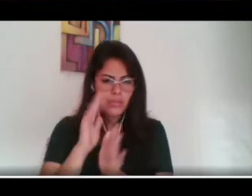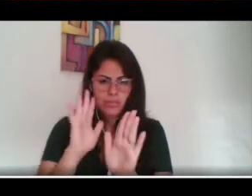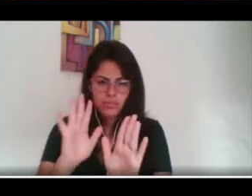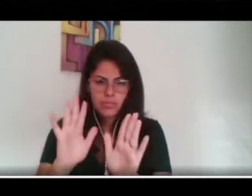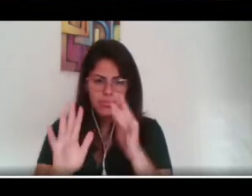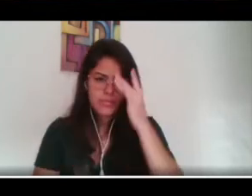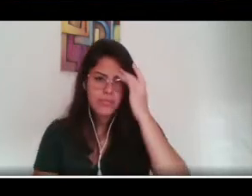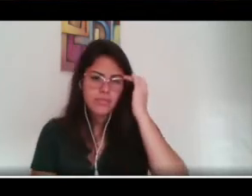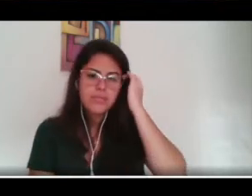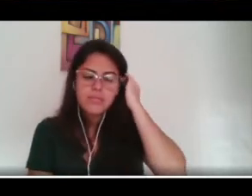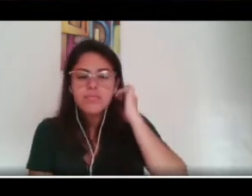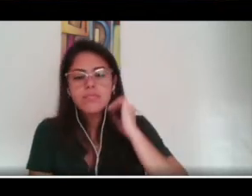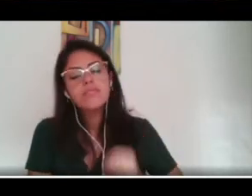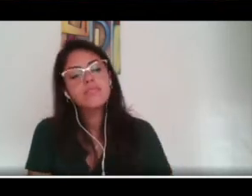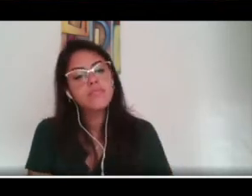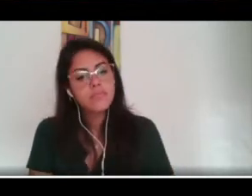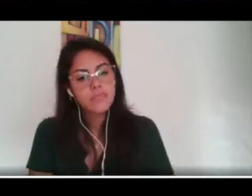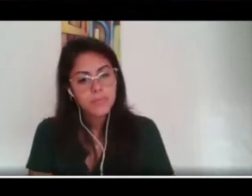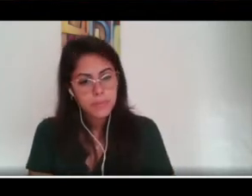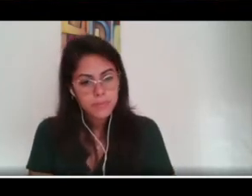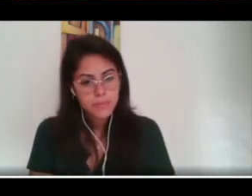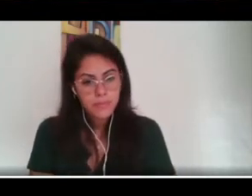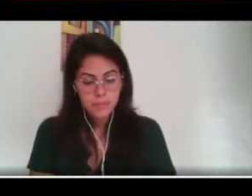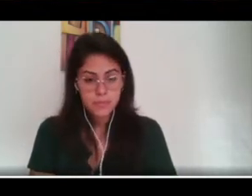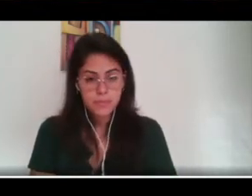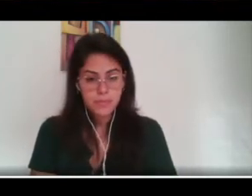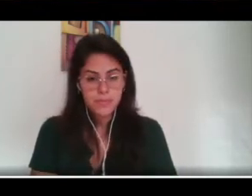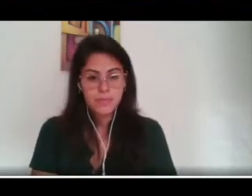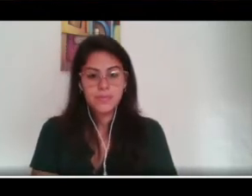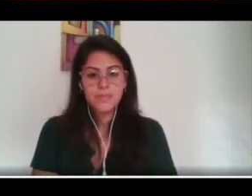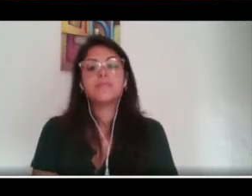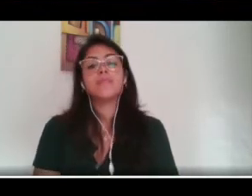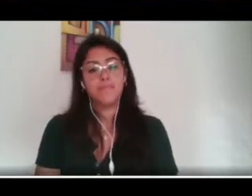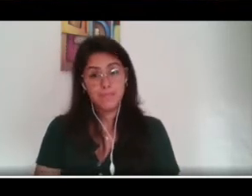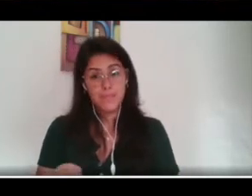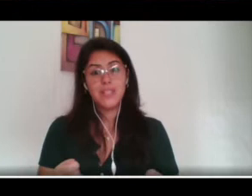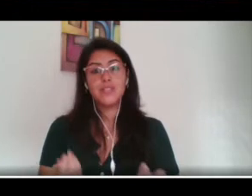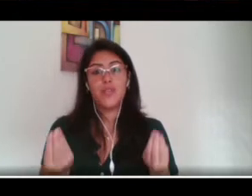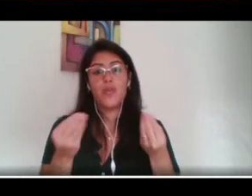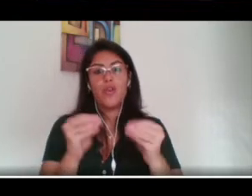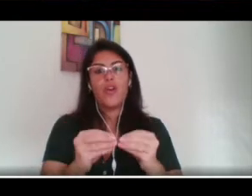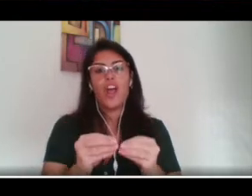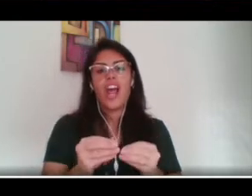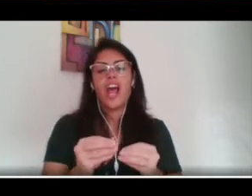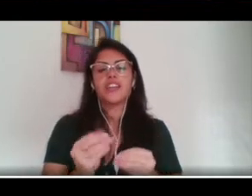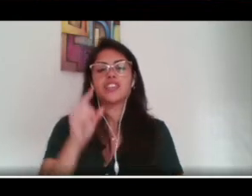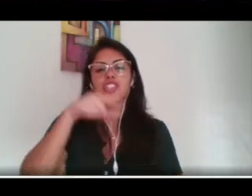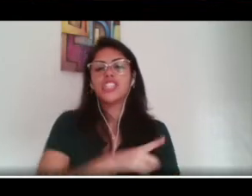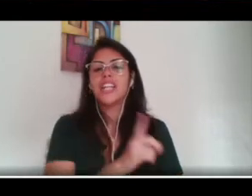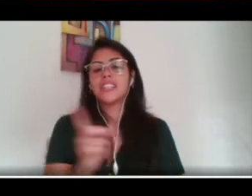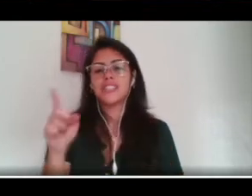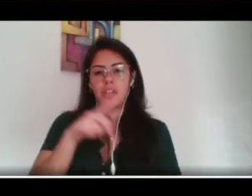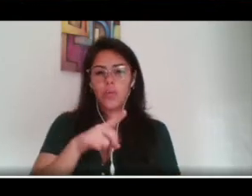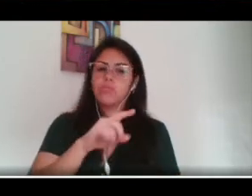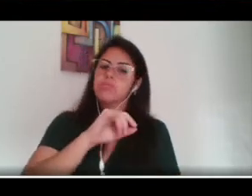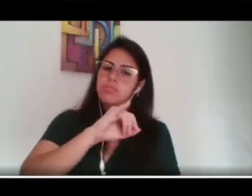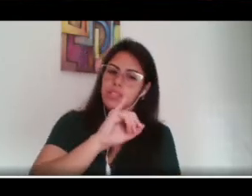Isso aqui está na direção I, né? E isso aqui está na direção J.